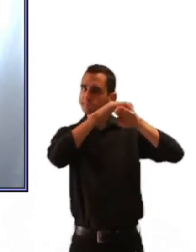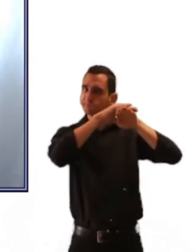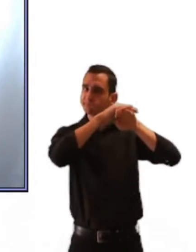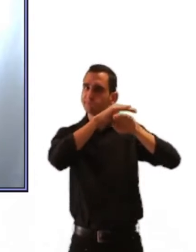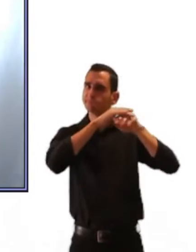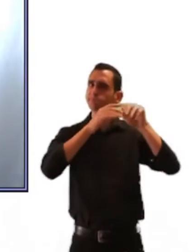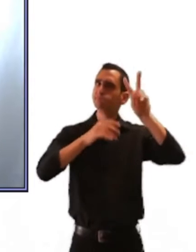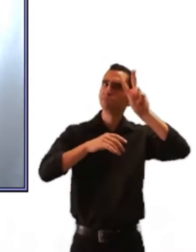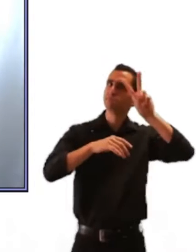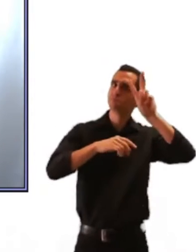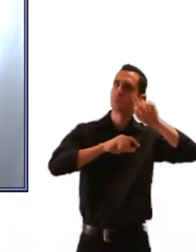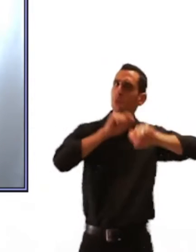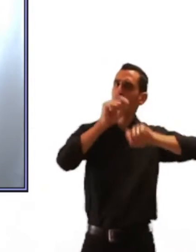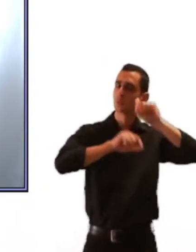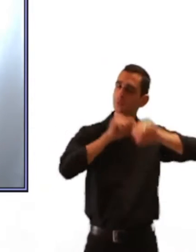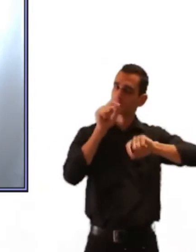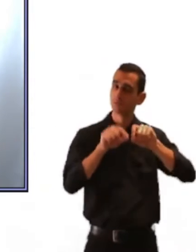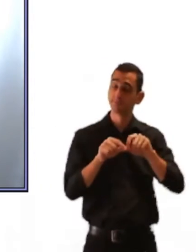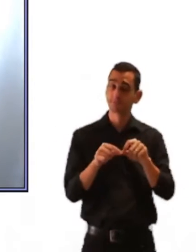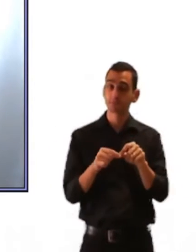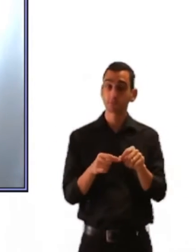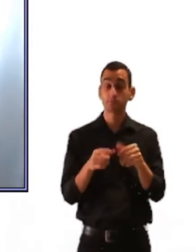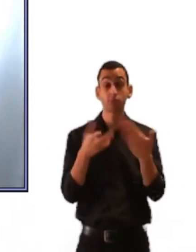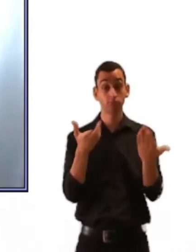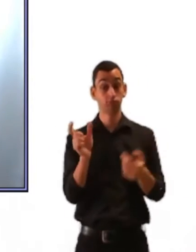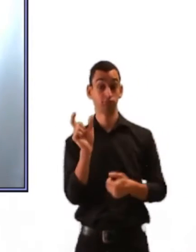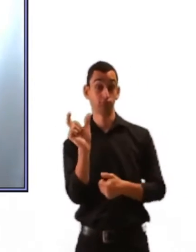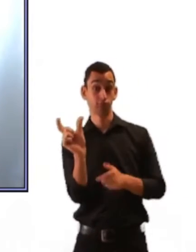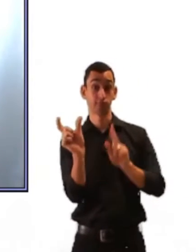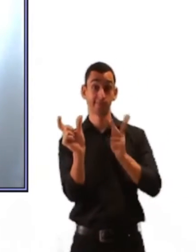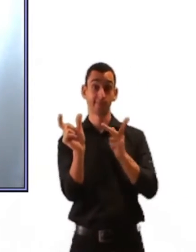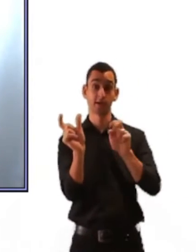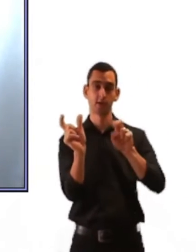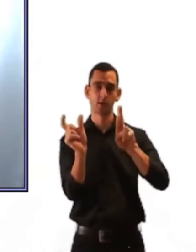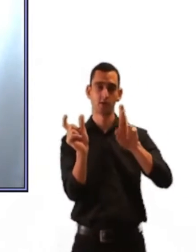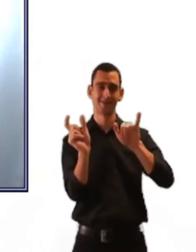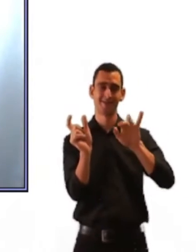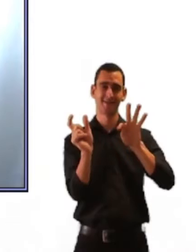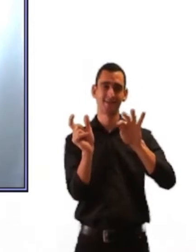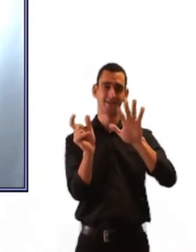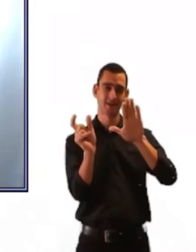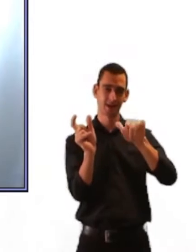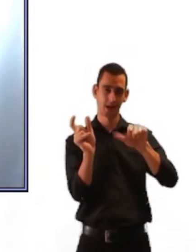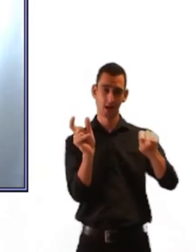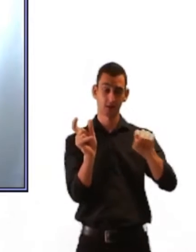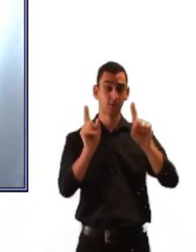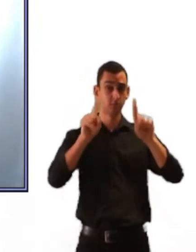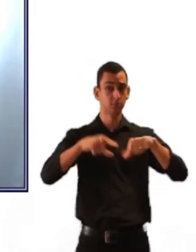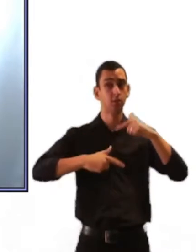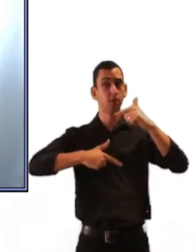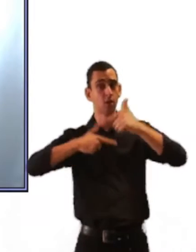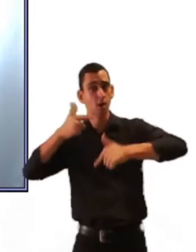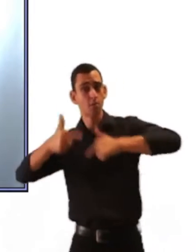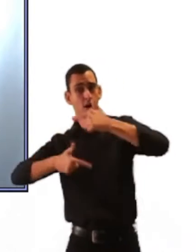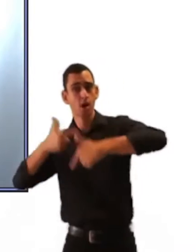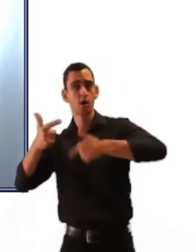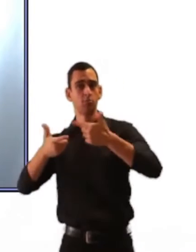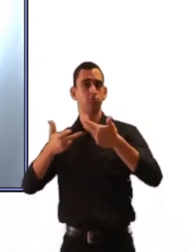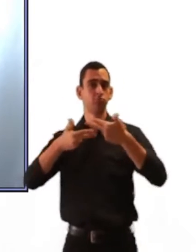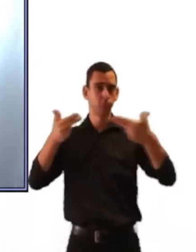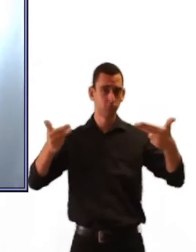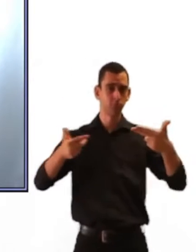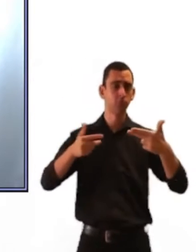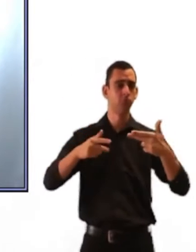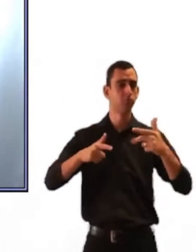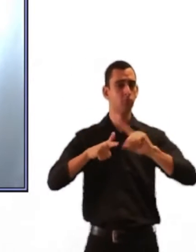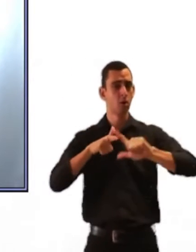essas heurísticas, que são esses formatos, essas regras que trabalham exatamente com esse ponto de solução